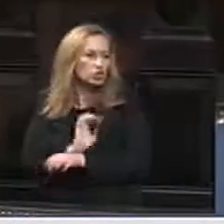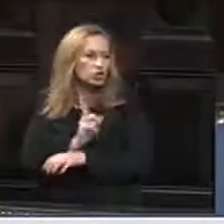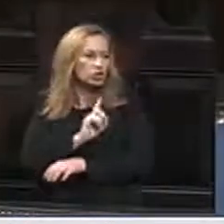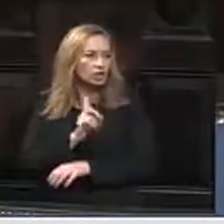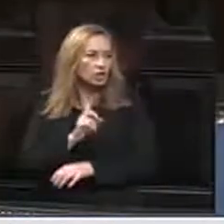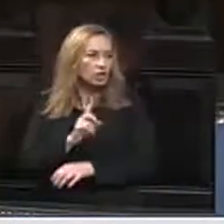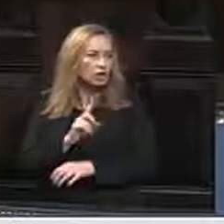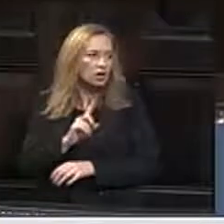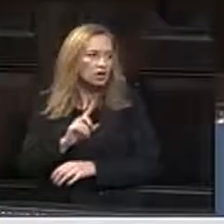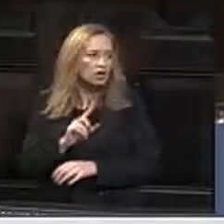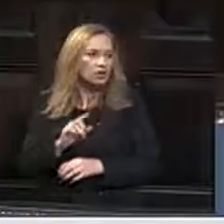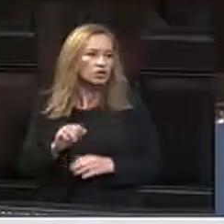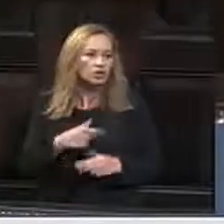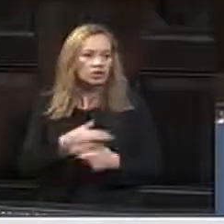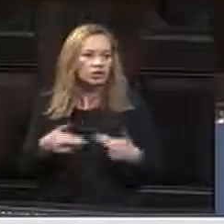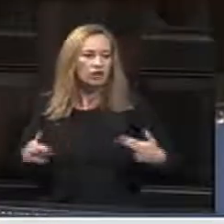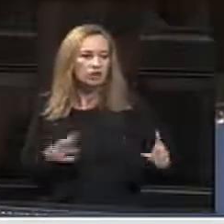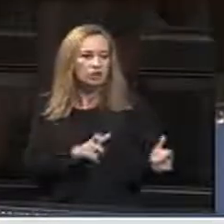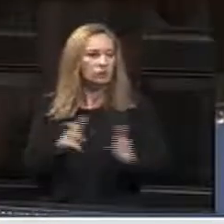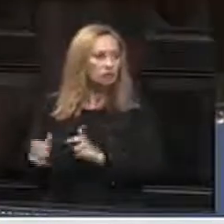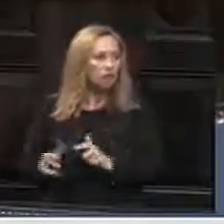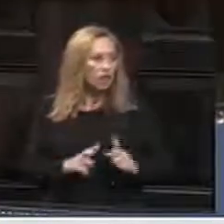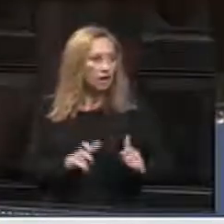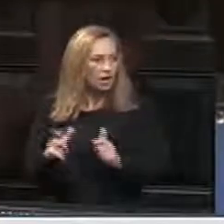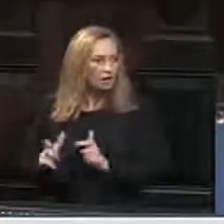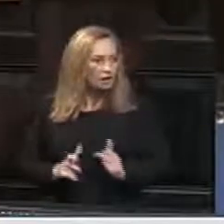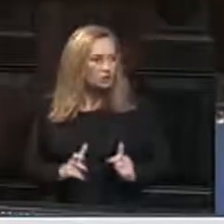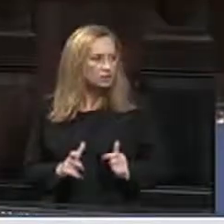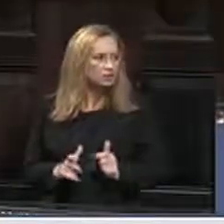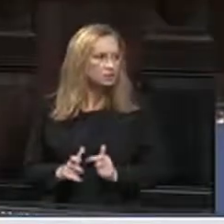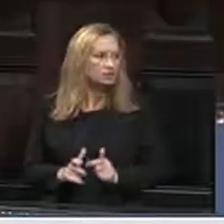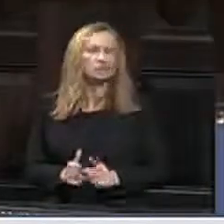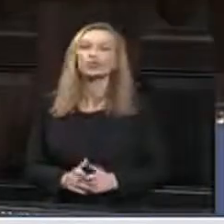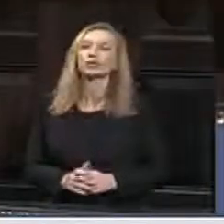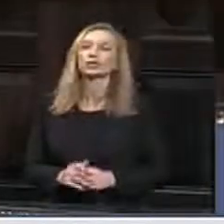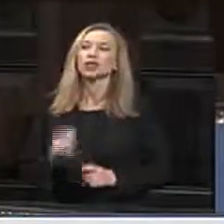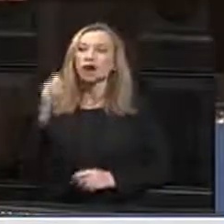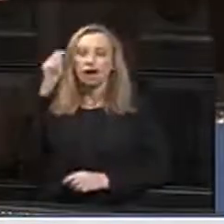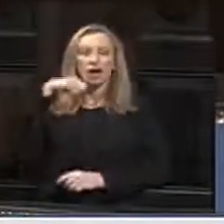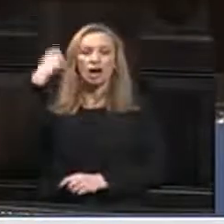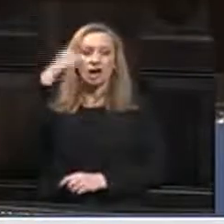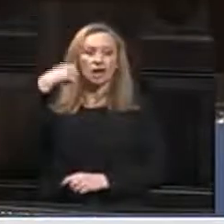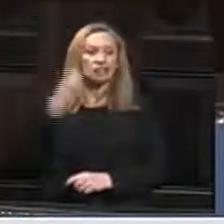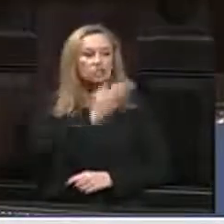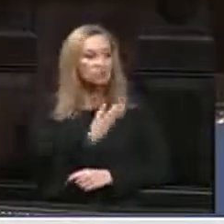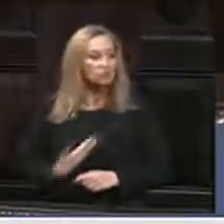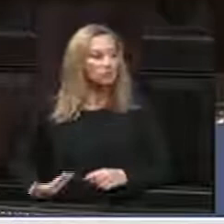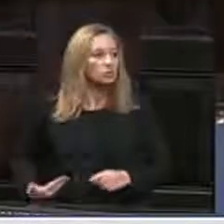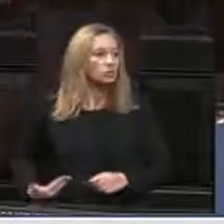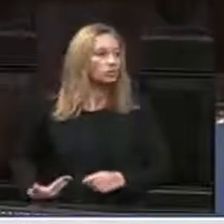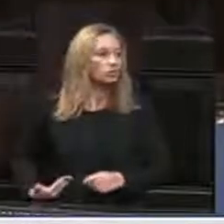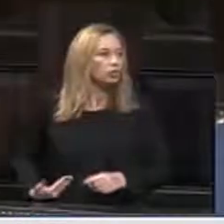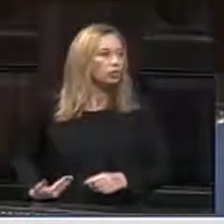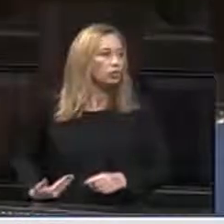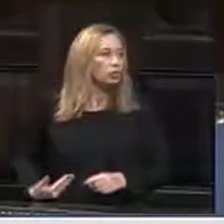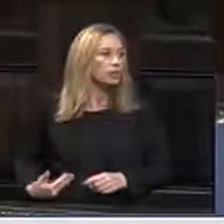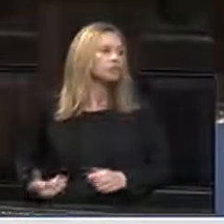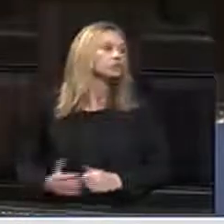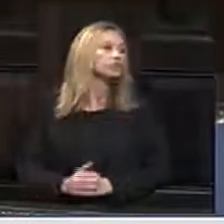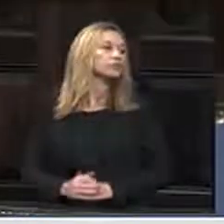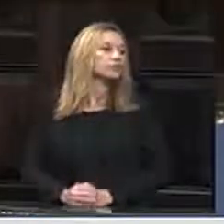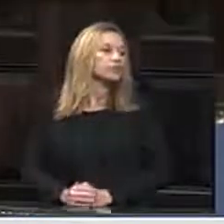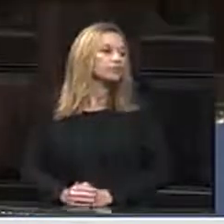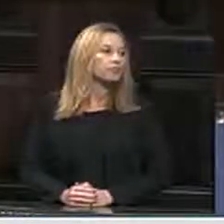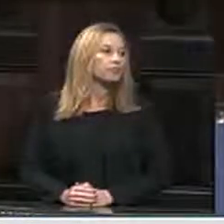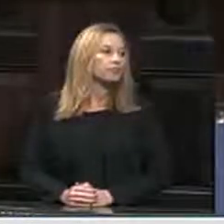exatamente a criminalização daquilo que seja uma atividade das artes. A arte pública, a arte que ocupa o espaço